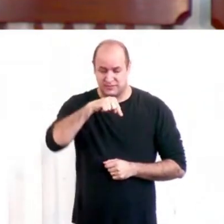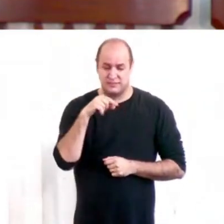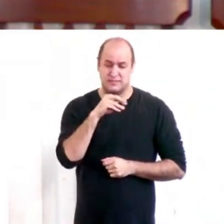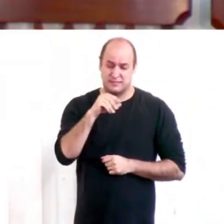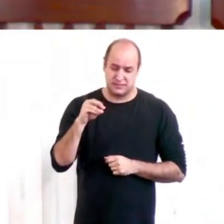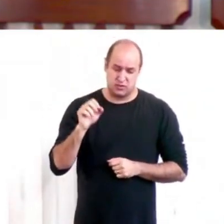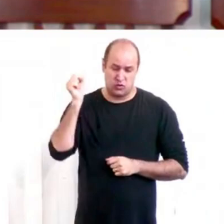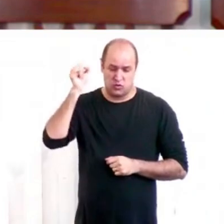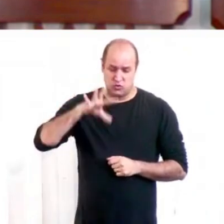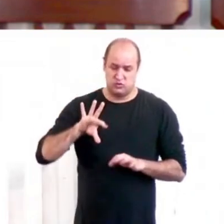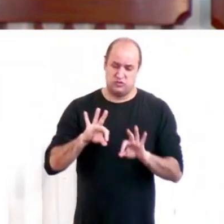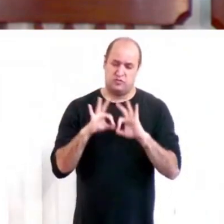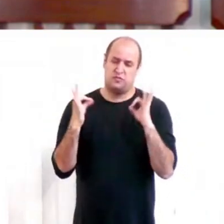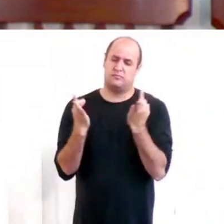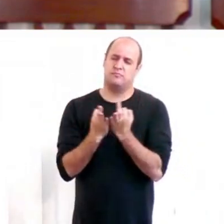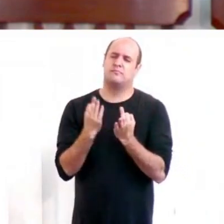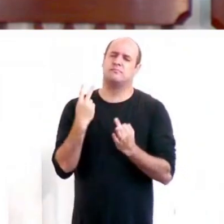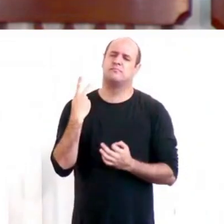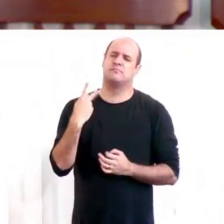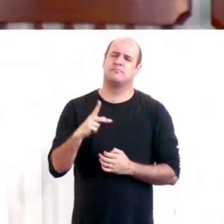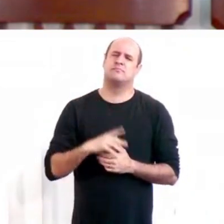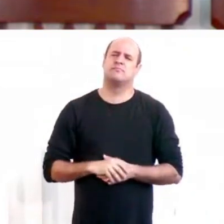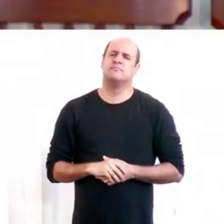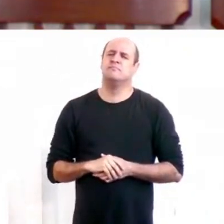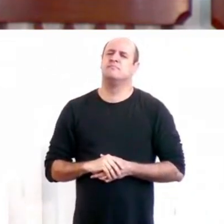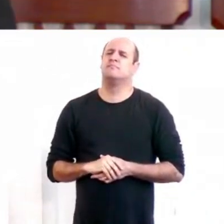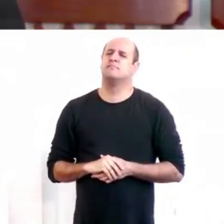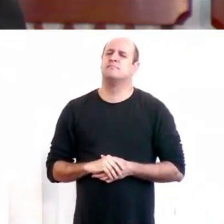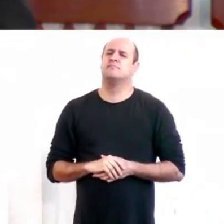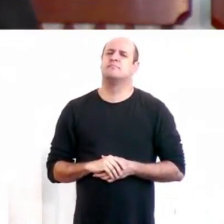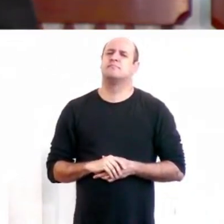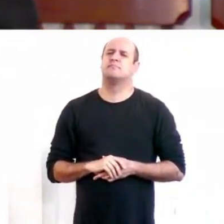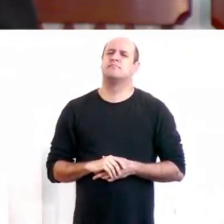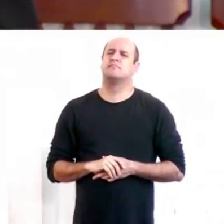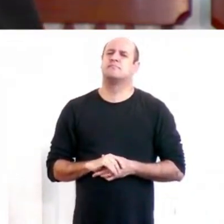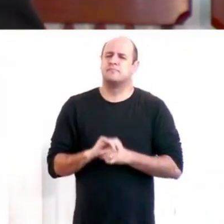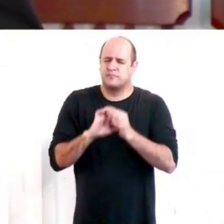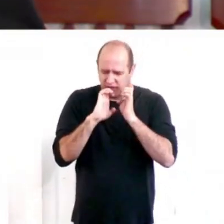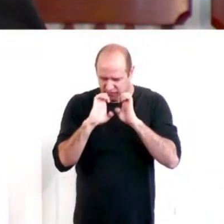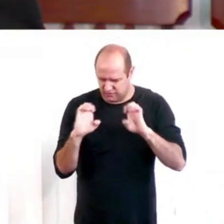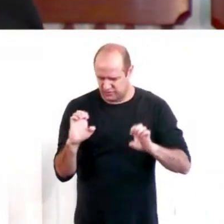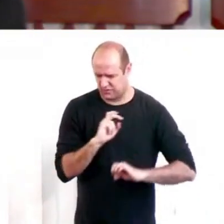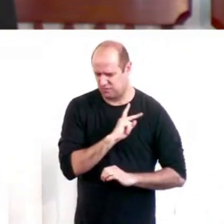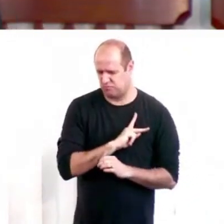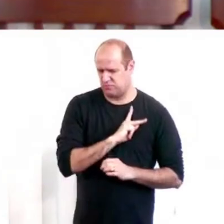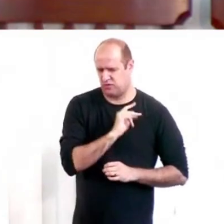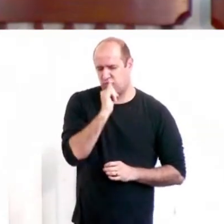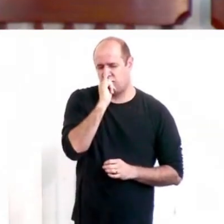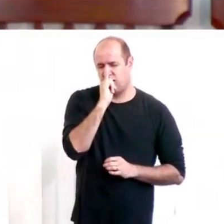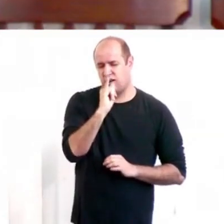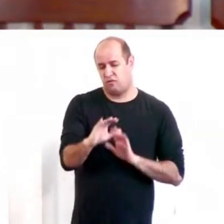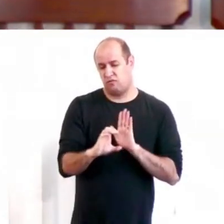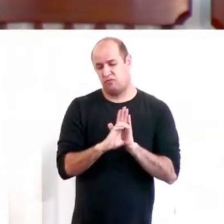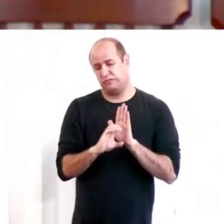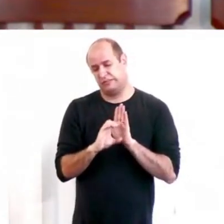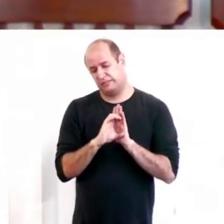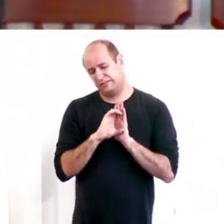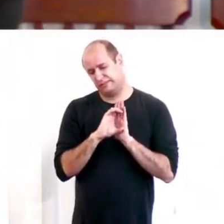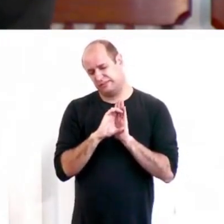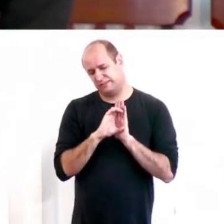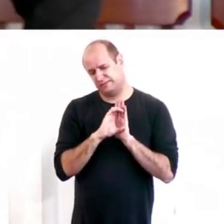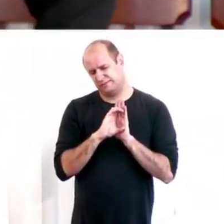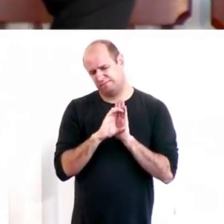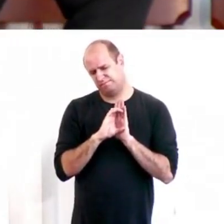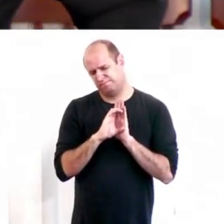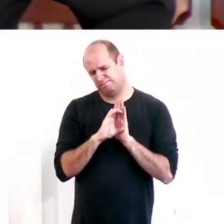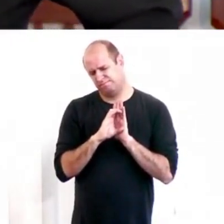família, para você deixar que o Evangelho que o apóstolo Paulo disse aos Colossenses, que Ele